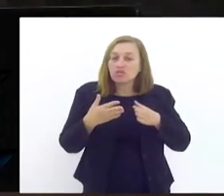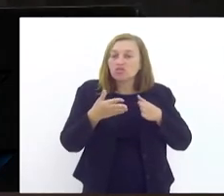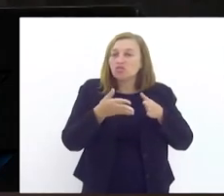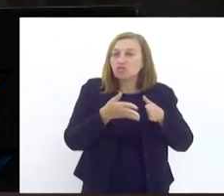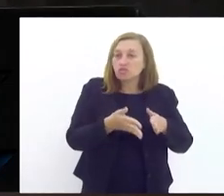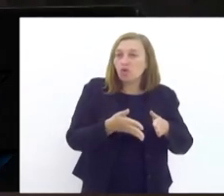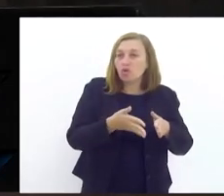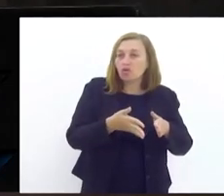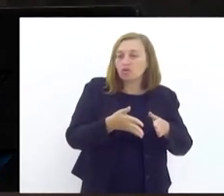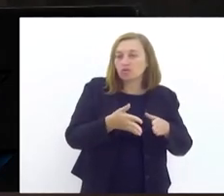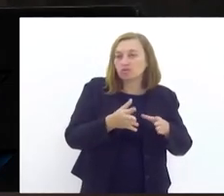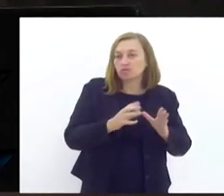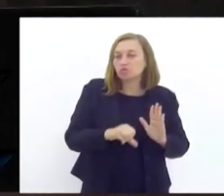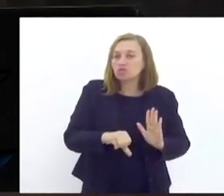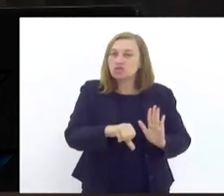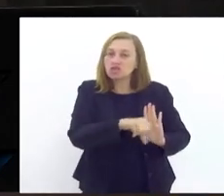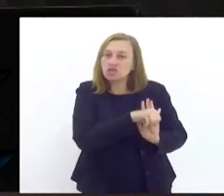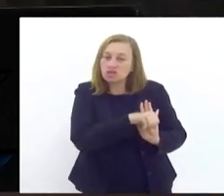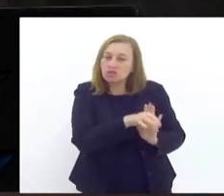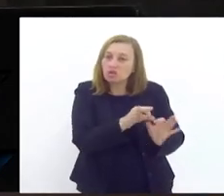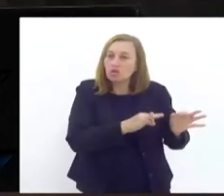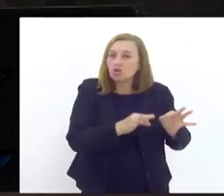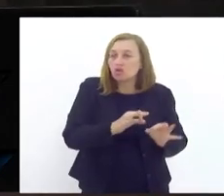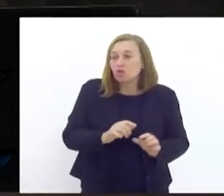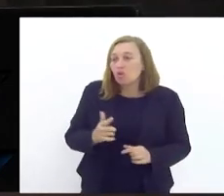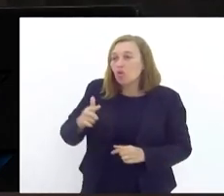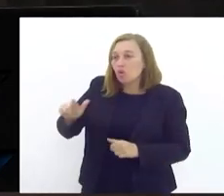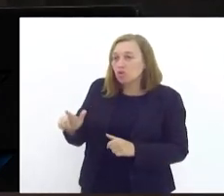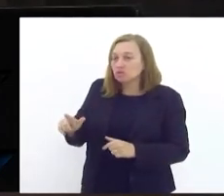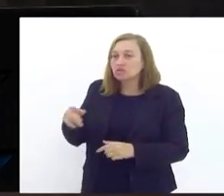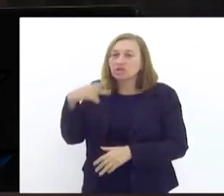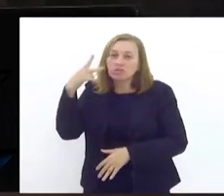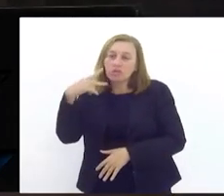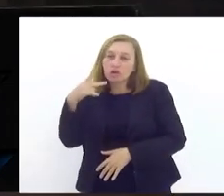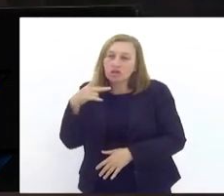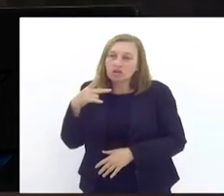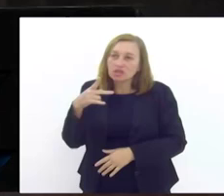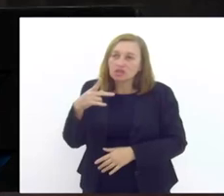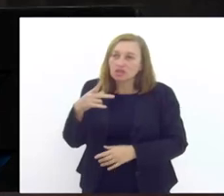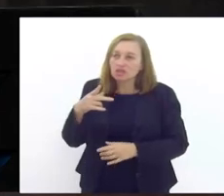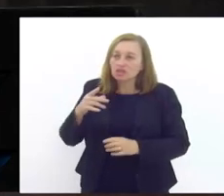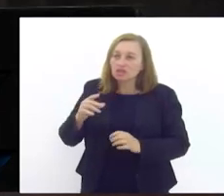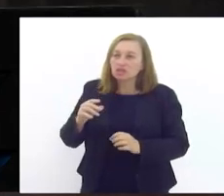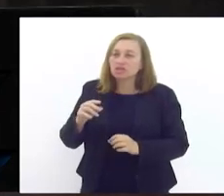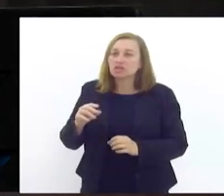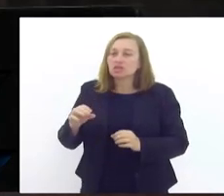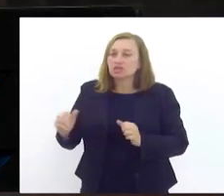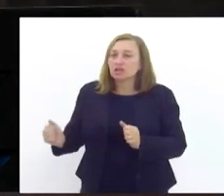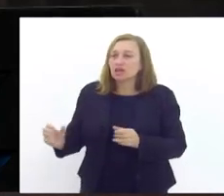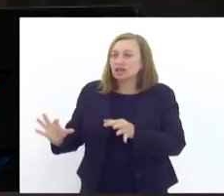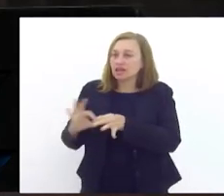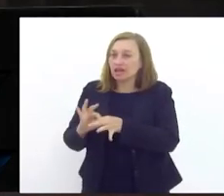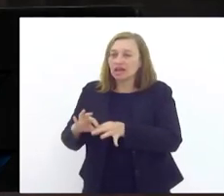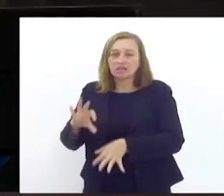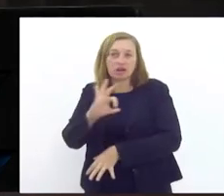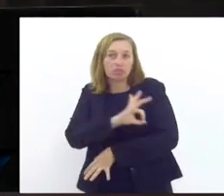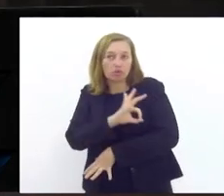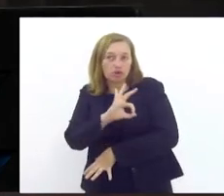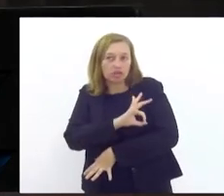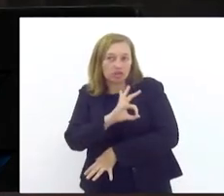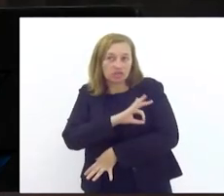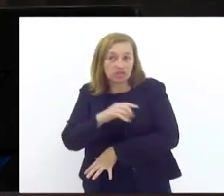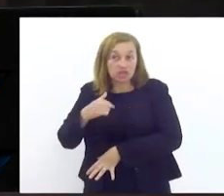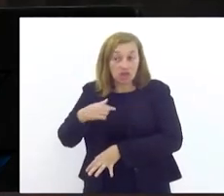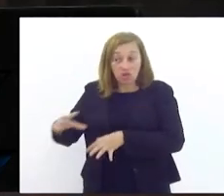organizado por outro lado tem os políticos que tenha predileção pelas forças de segurança das quais